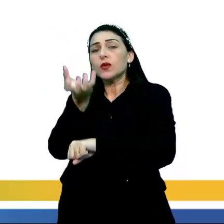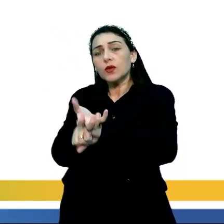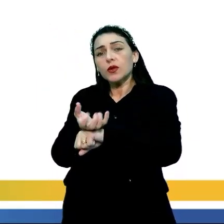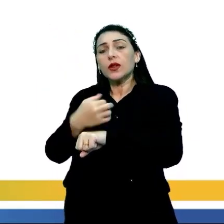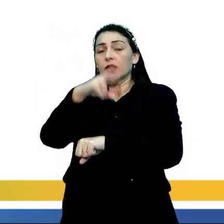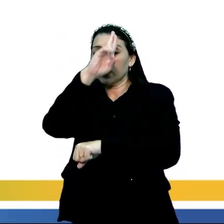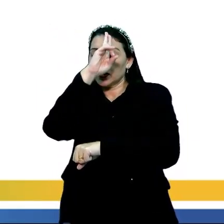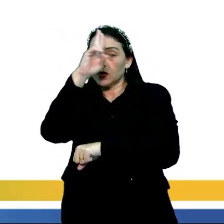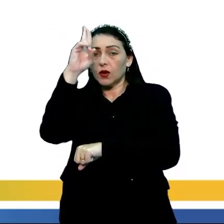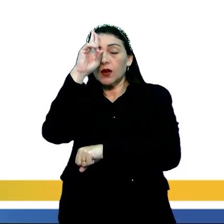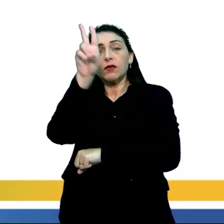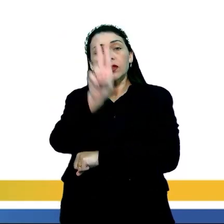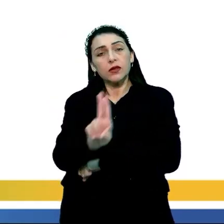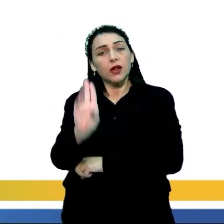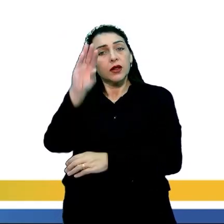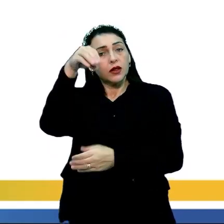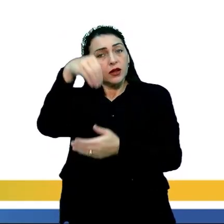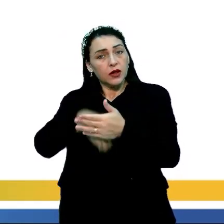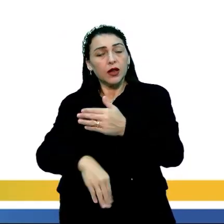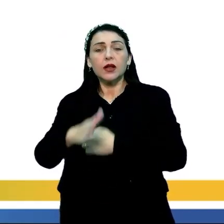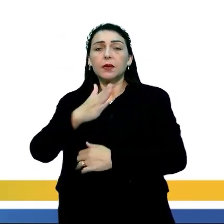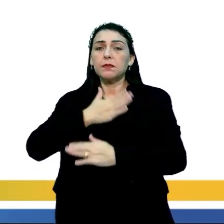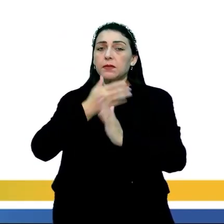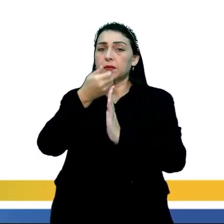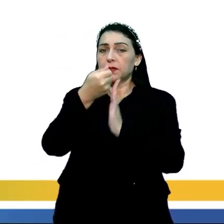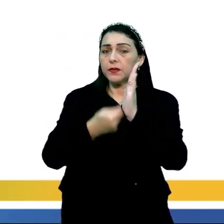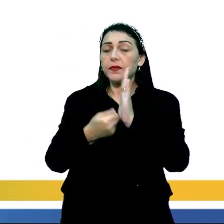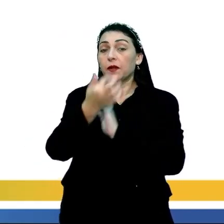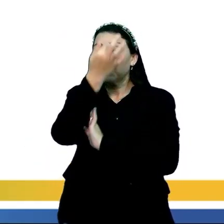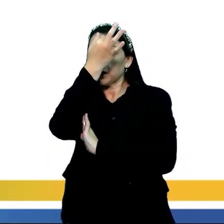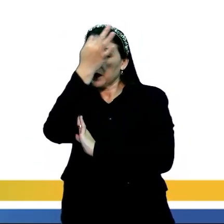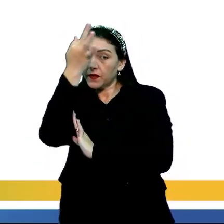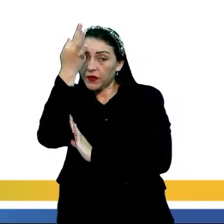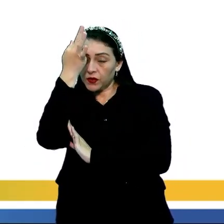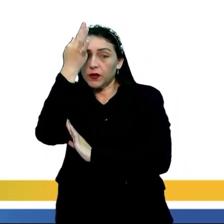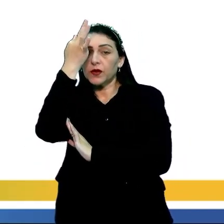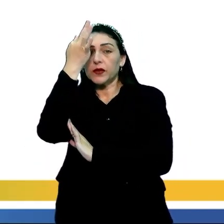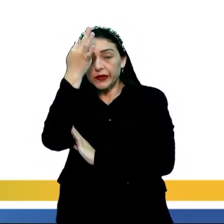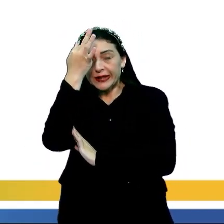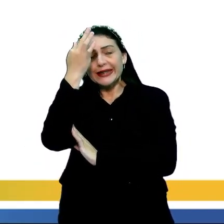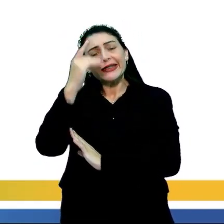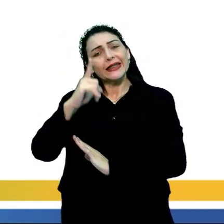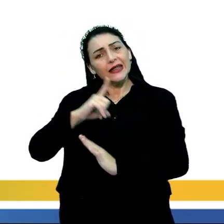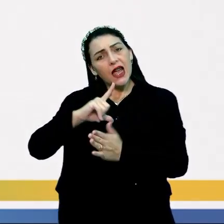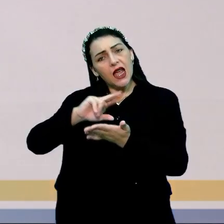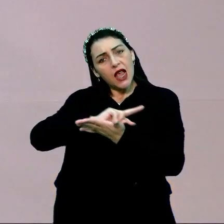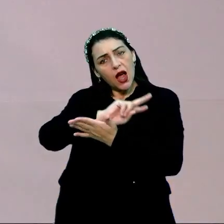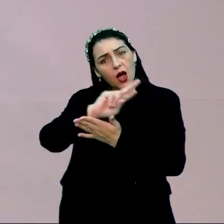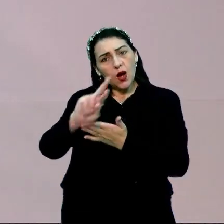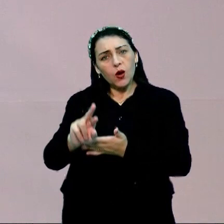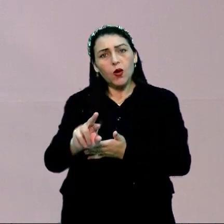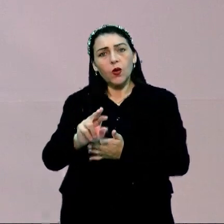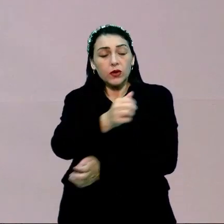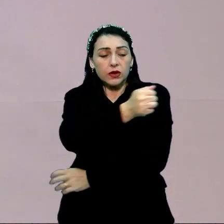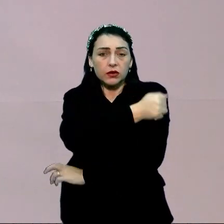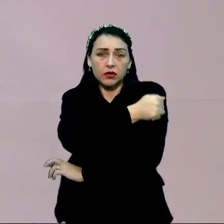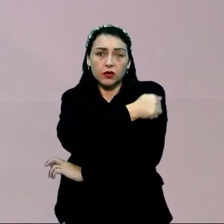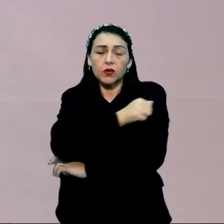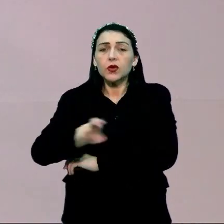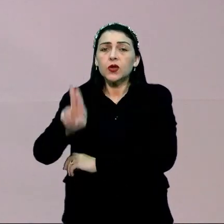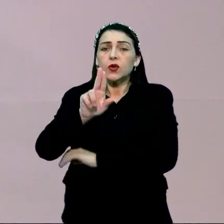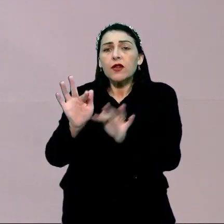da história que eu vou utilizar dentro da minha redação. Filosofia. Então, existem alguns candidatos que utilizam